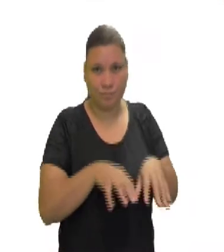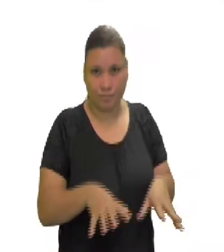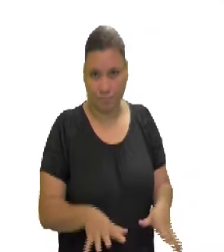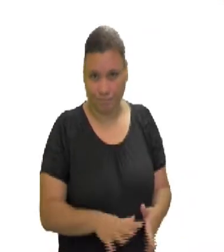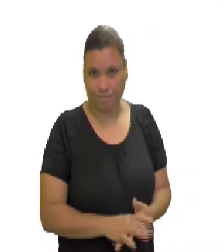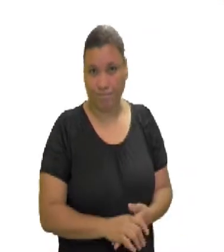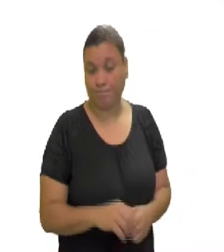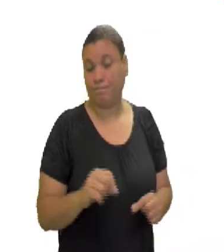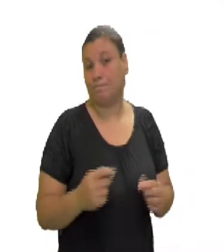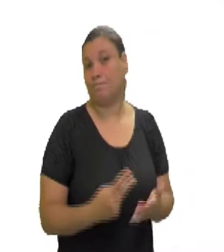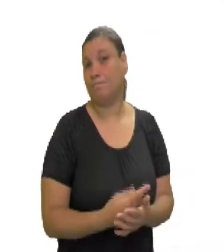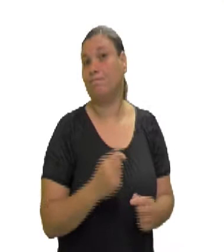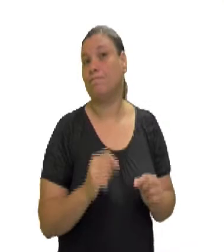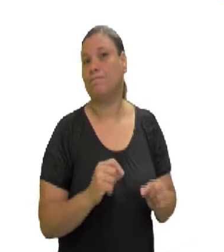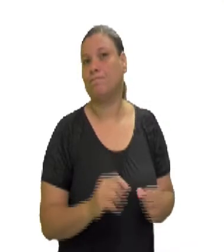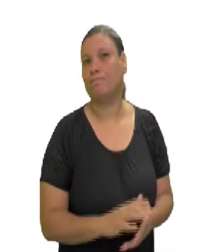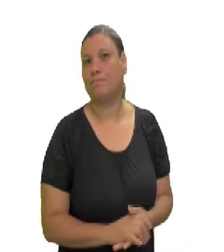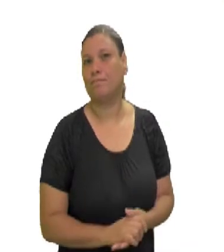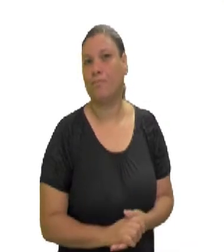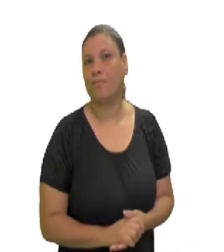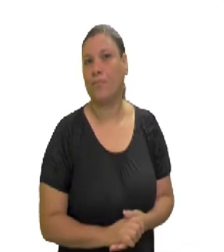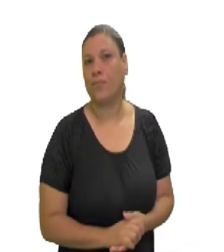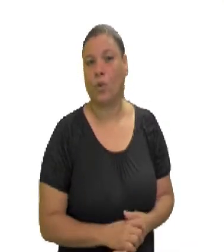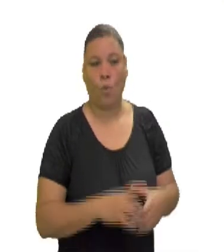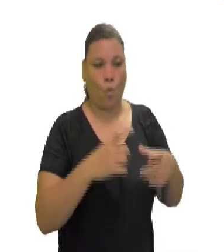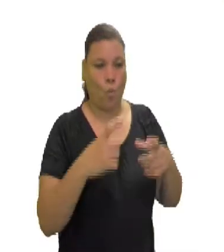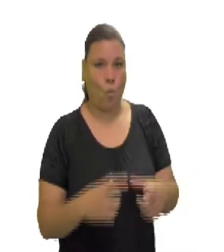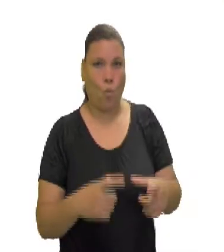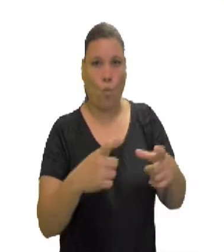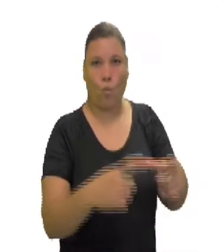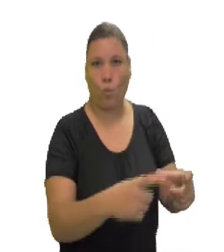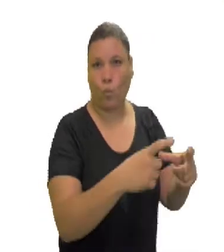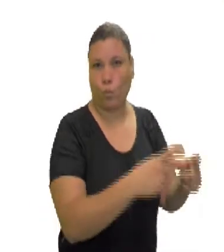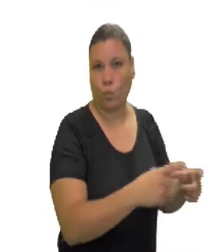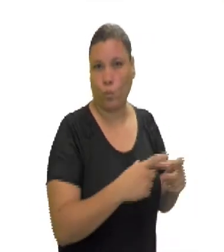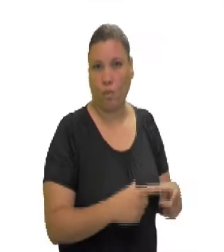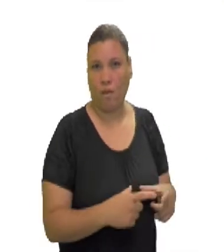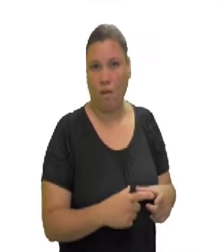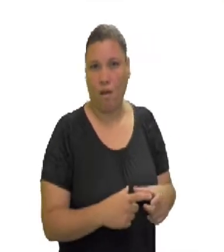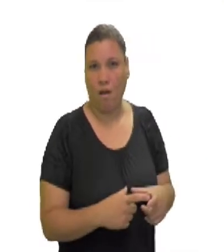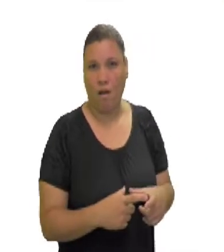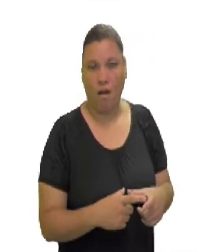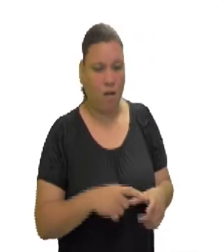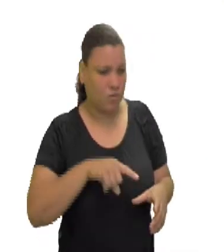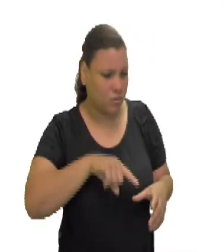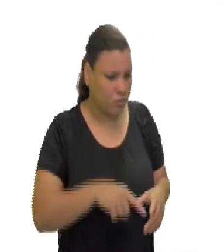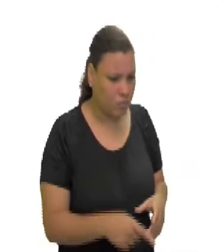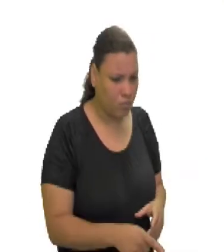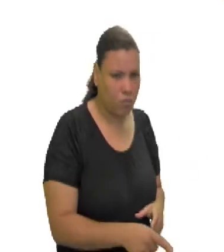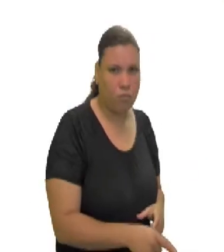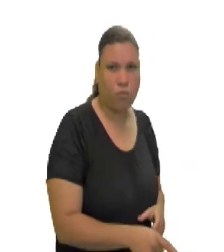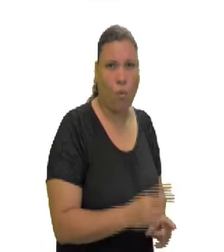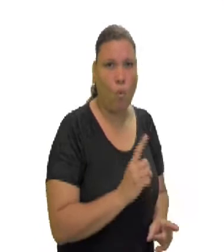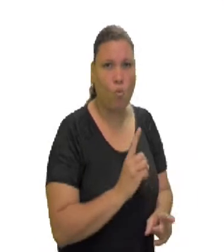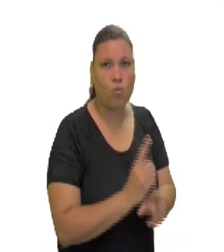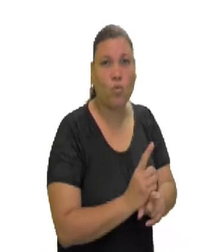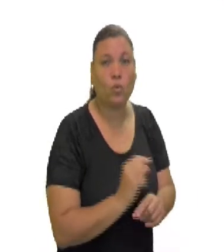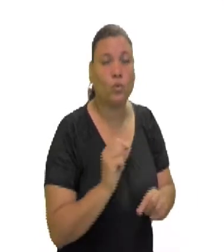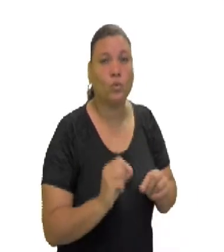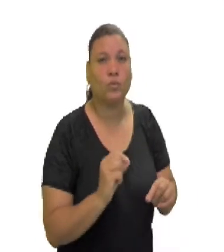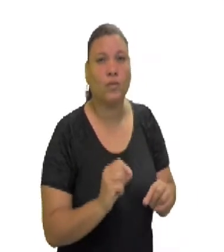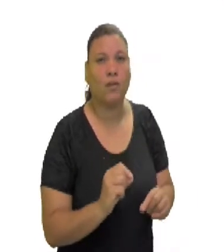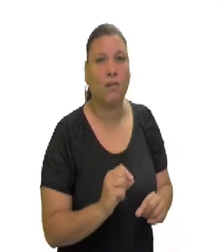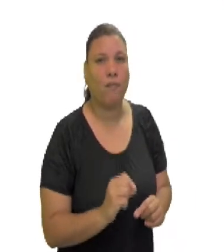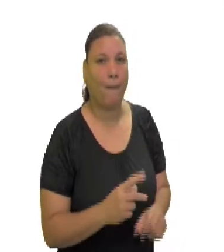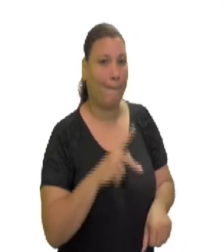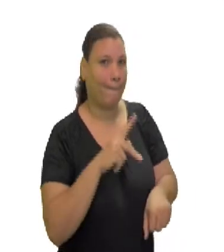e monoculturas. Então, nessa época, cultivava-se muito a cana-de-açúcar, como eu falei, que são as monoculturas.